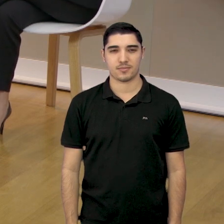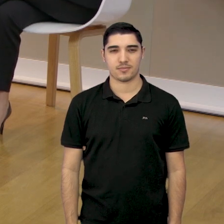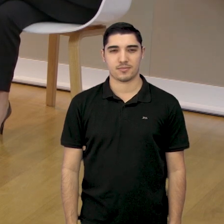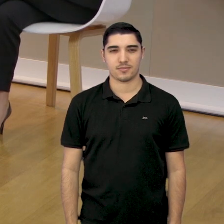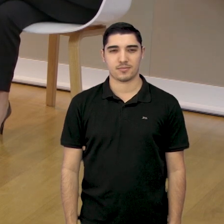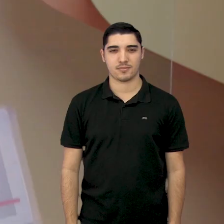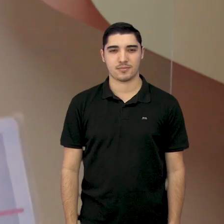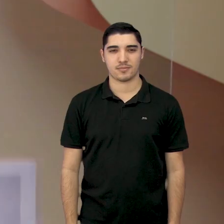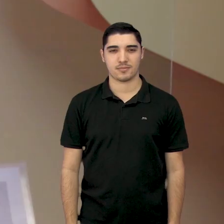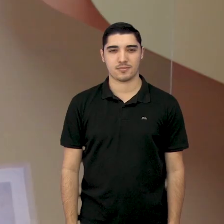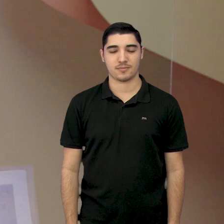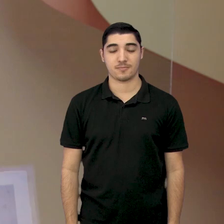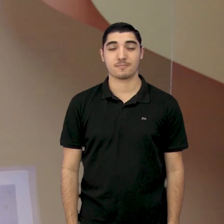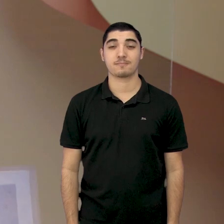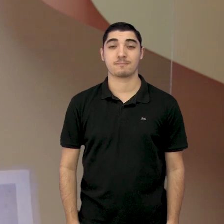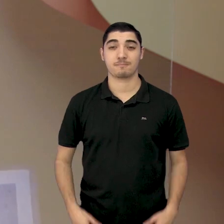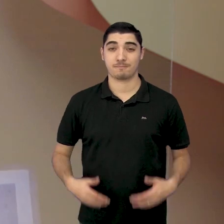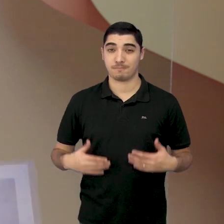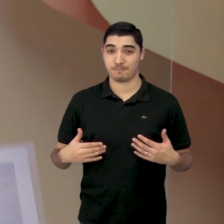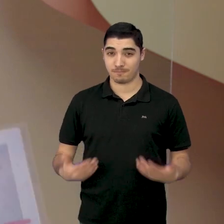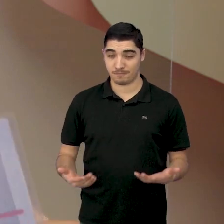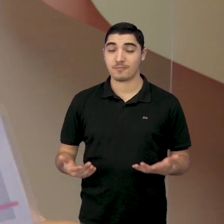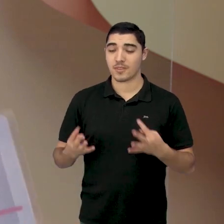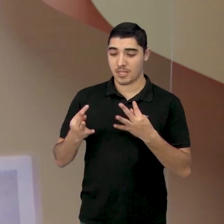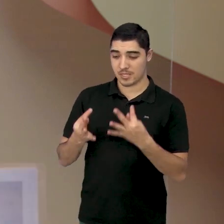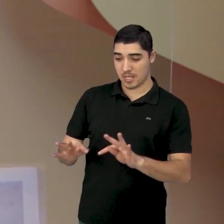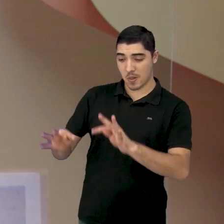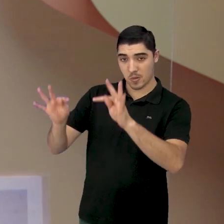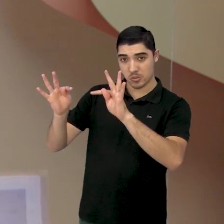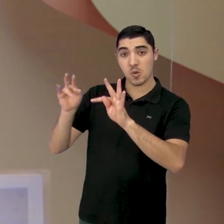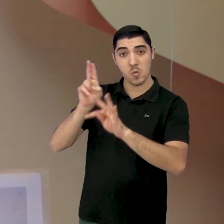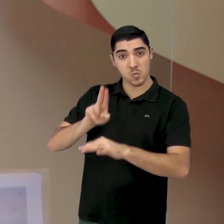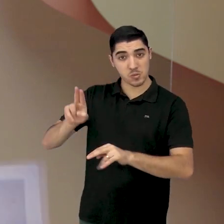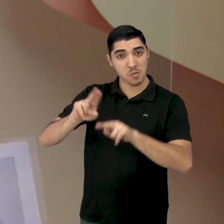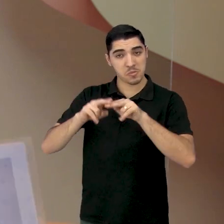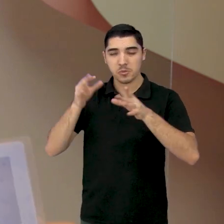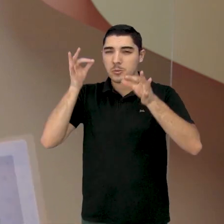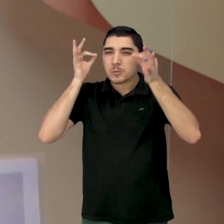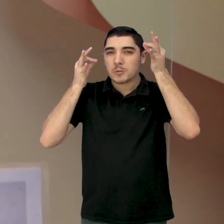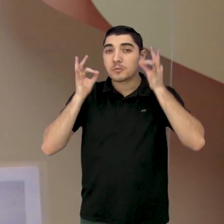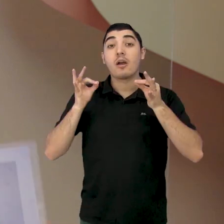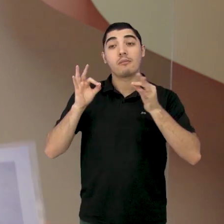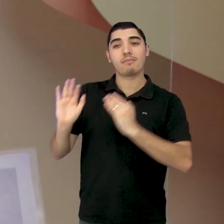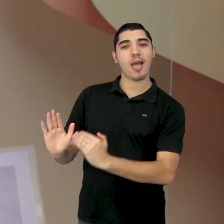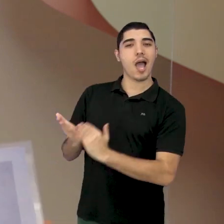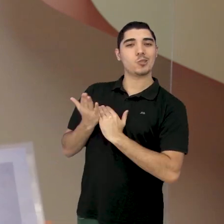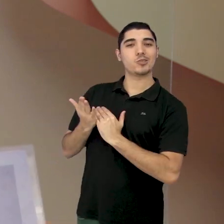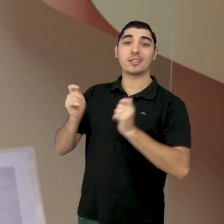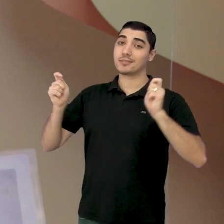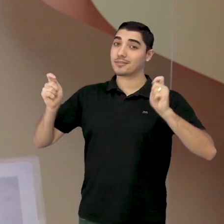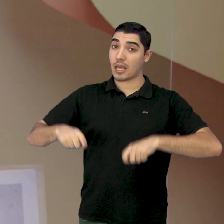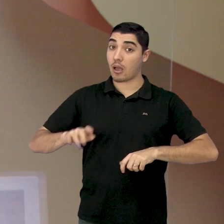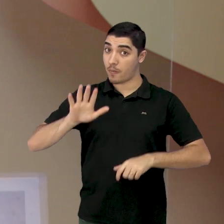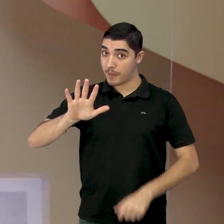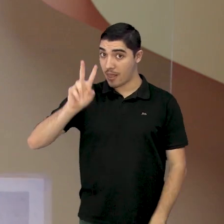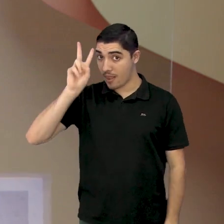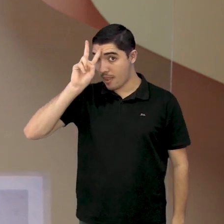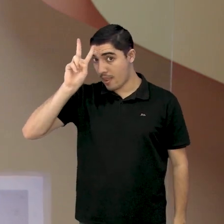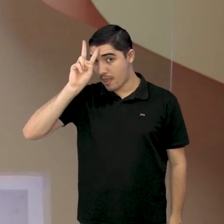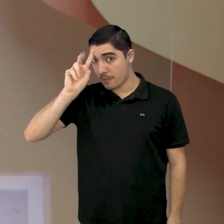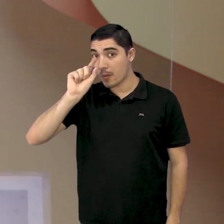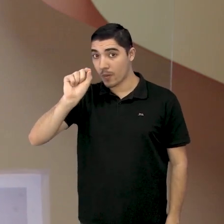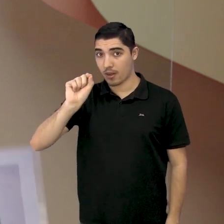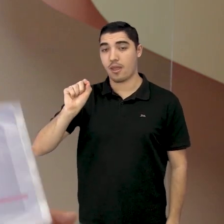A tecnologia por meio da medicina estética está aí, ao nosso favor. Vale lembrar que todo procedimento estético deve